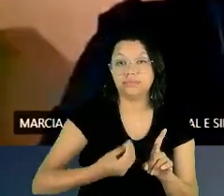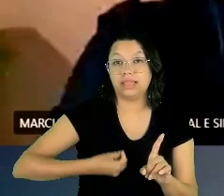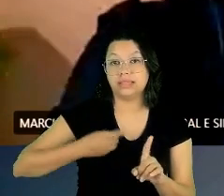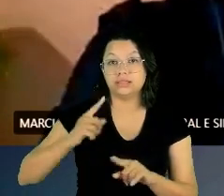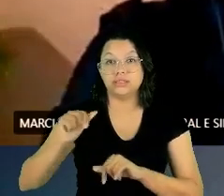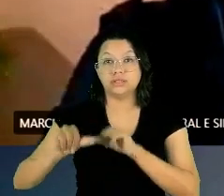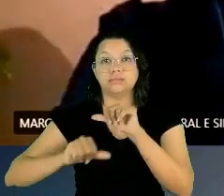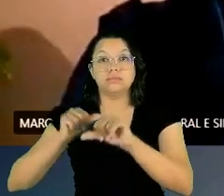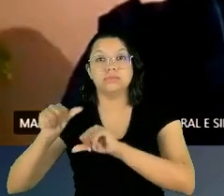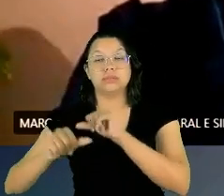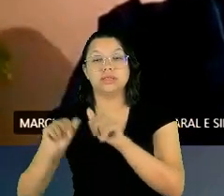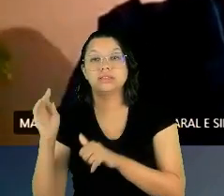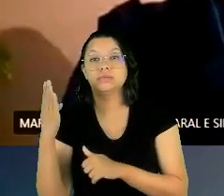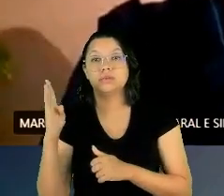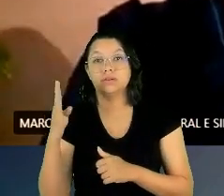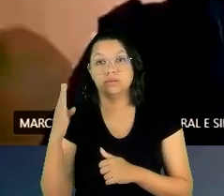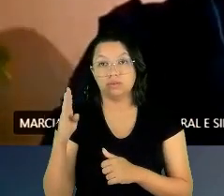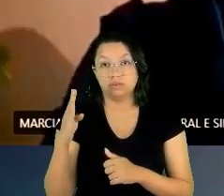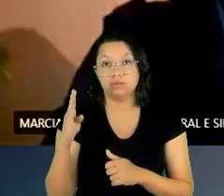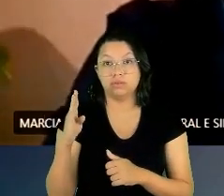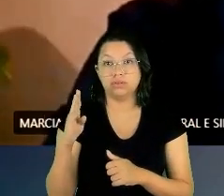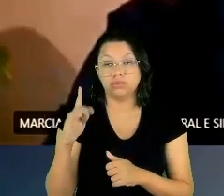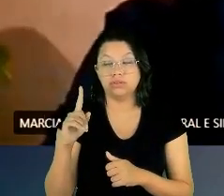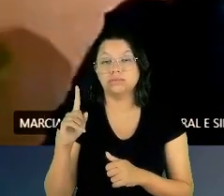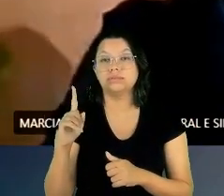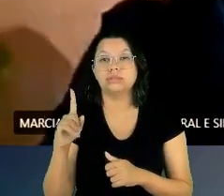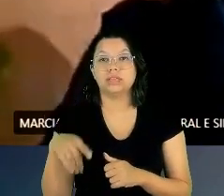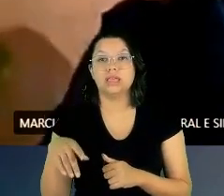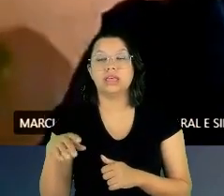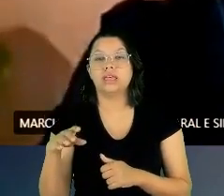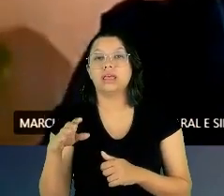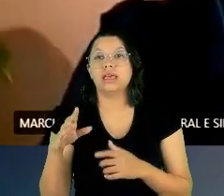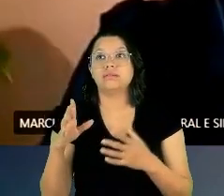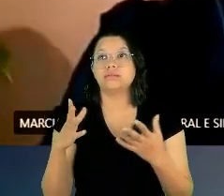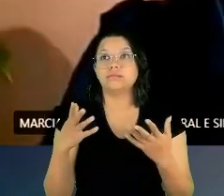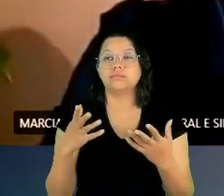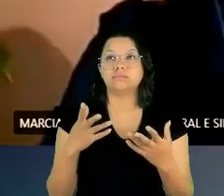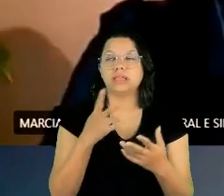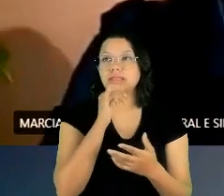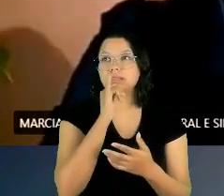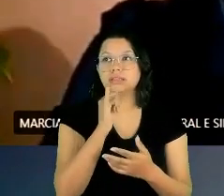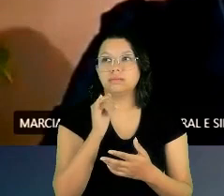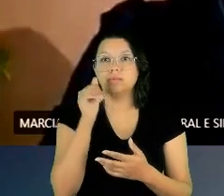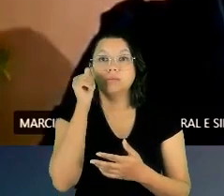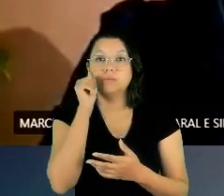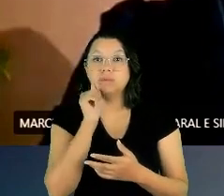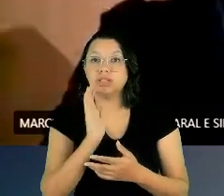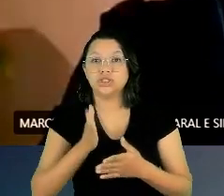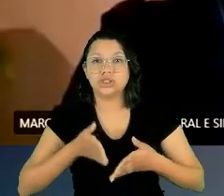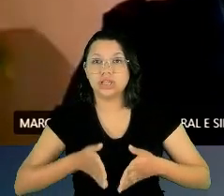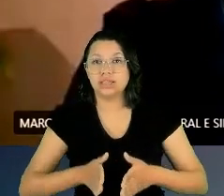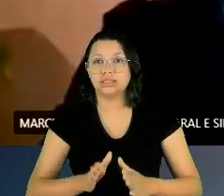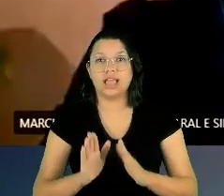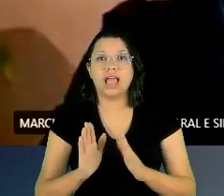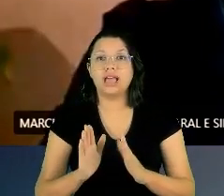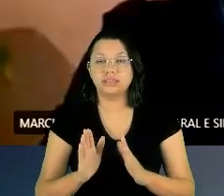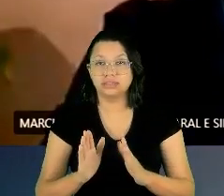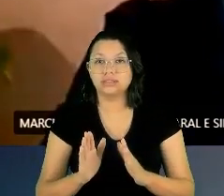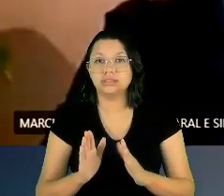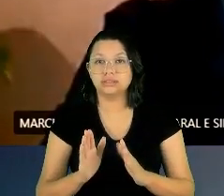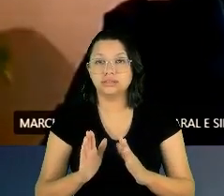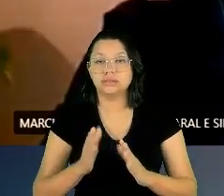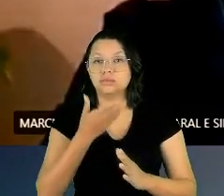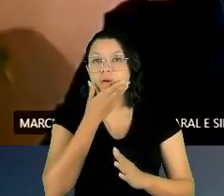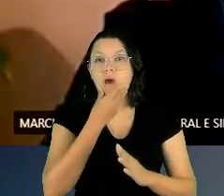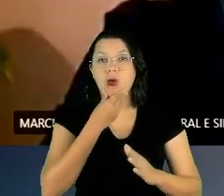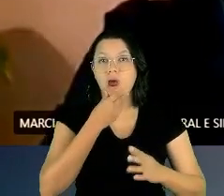social. Existem variações biológicas que é num espectro, né? Eu falei, tem mulheres que já nascem com mais testosterona e elas vão